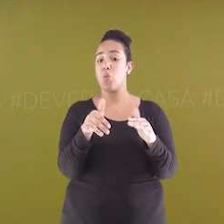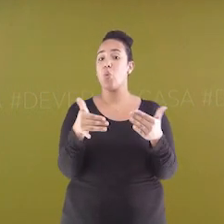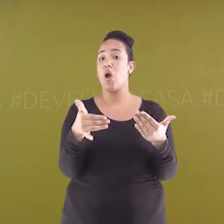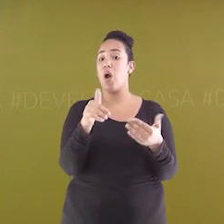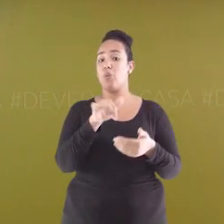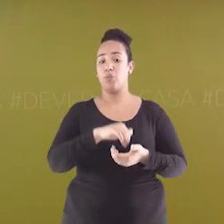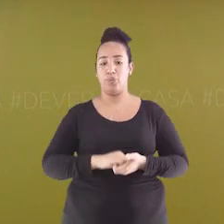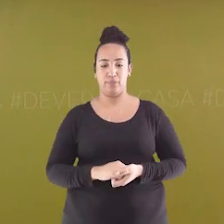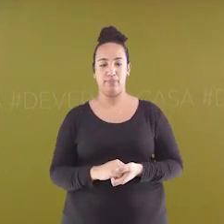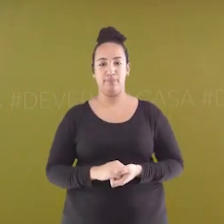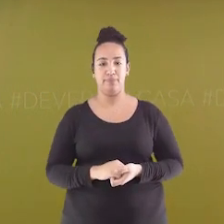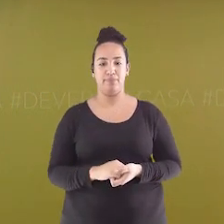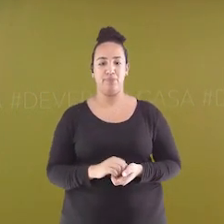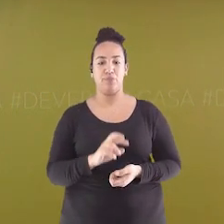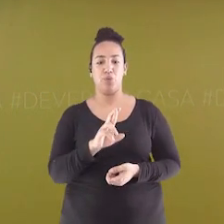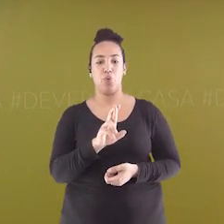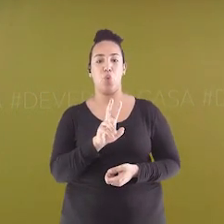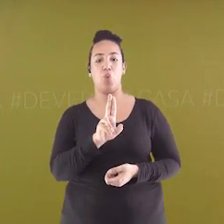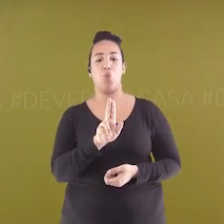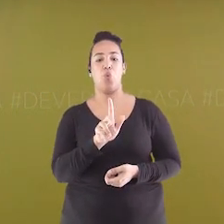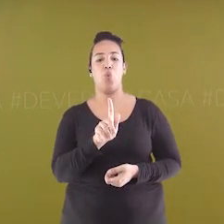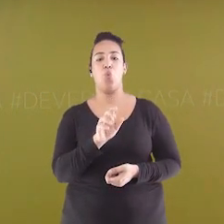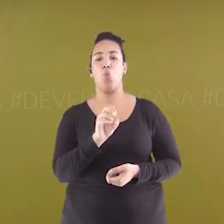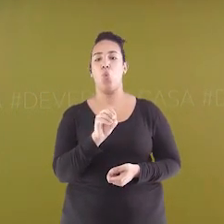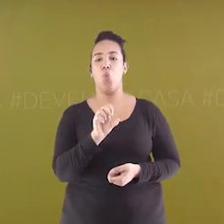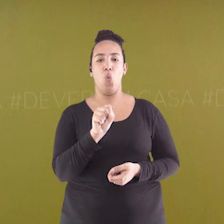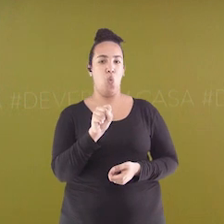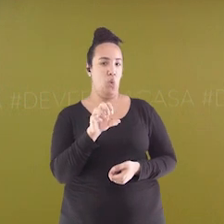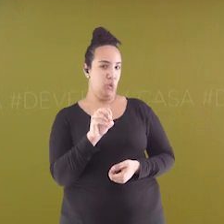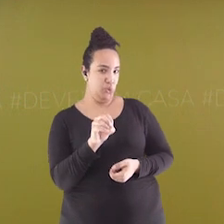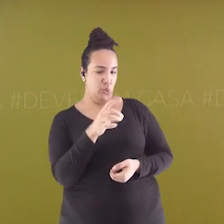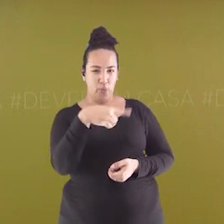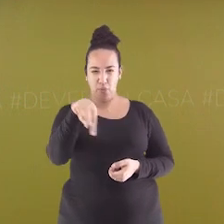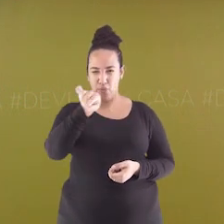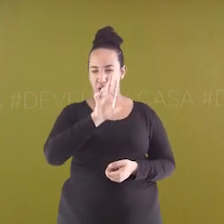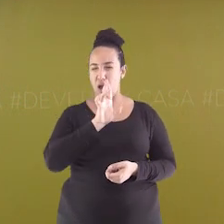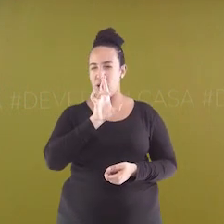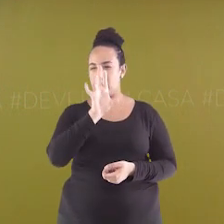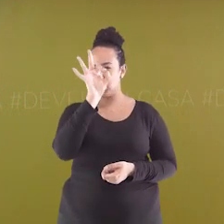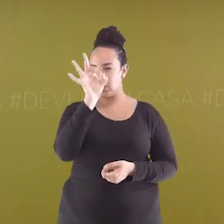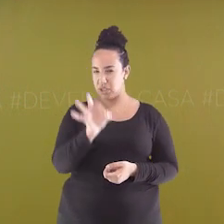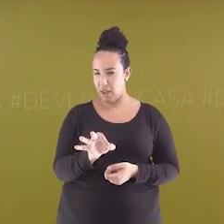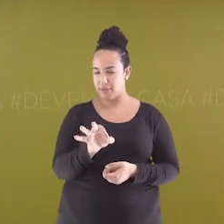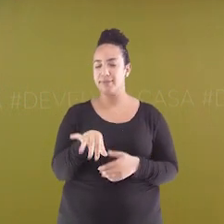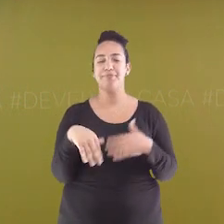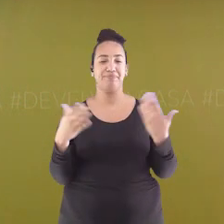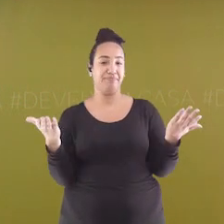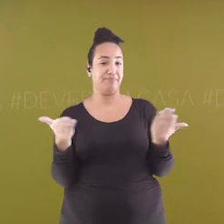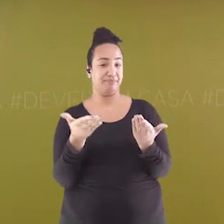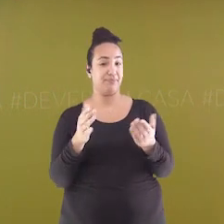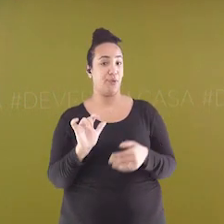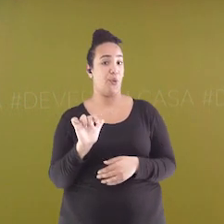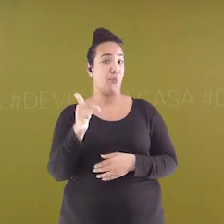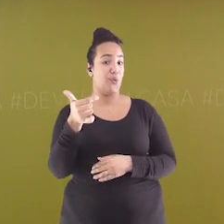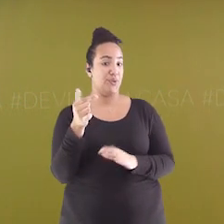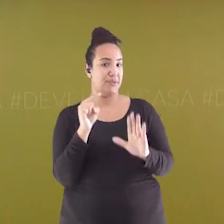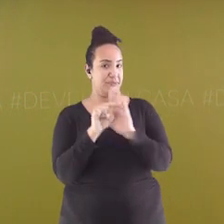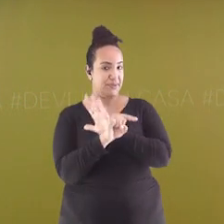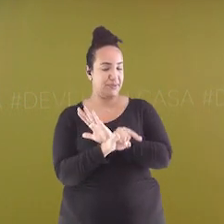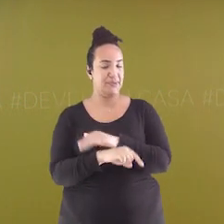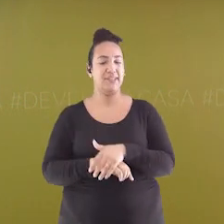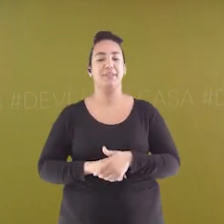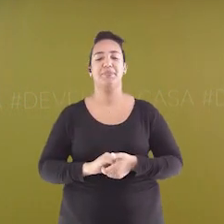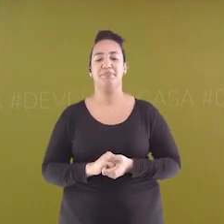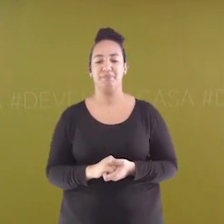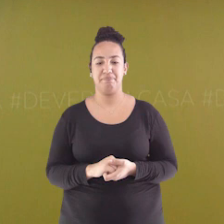escamosa, que era o jacaré, foi rugoso. Será que vocês acertaram? Vamos para a próxima pergunta?